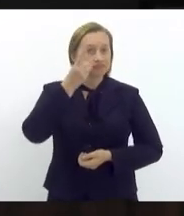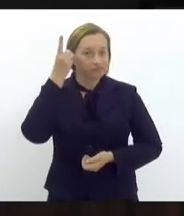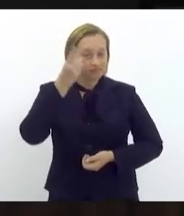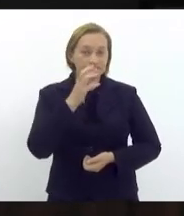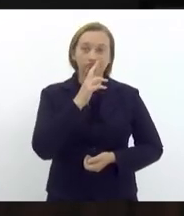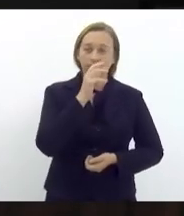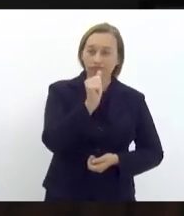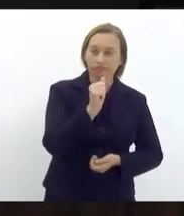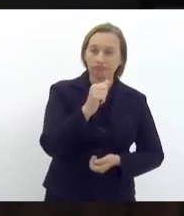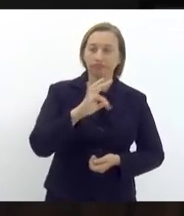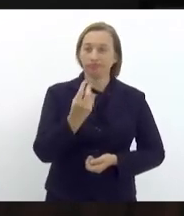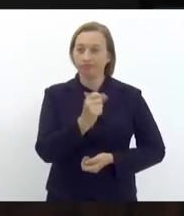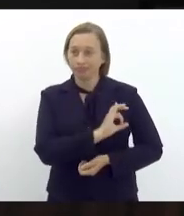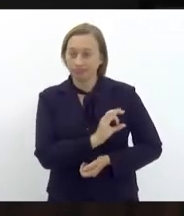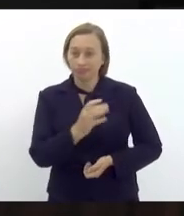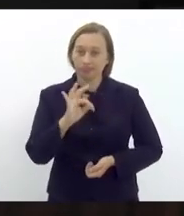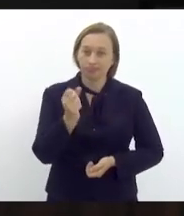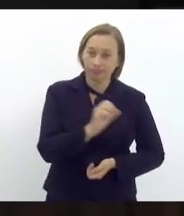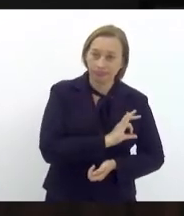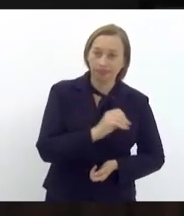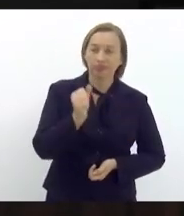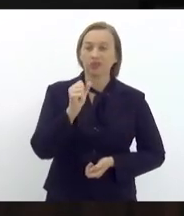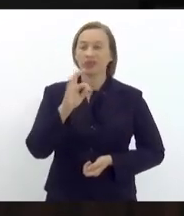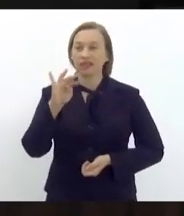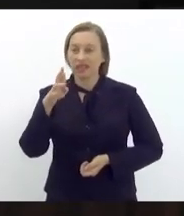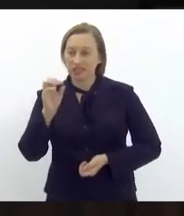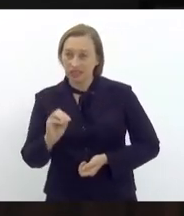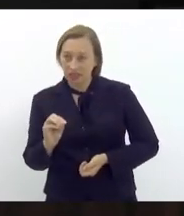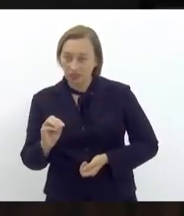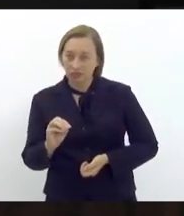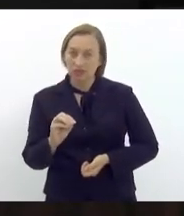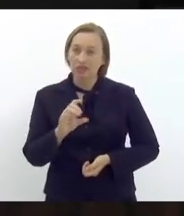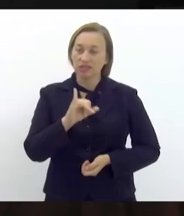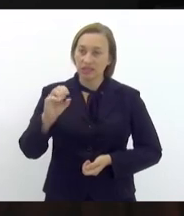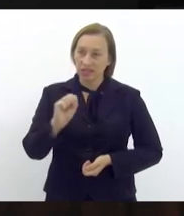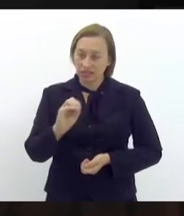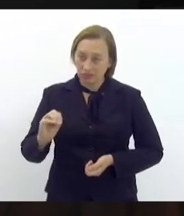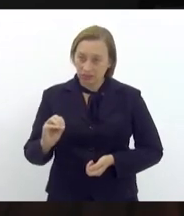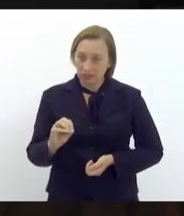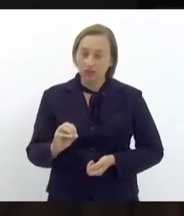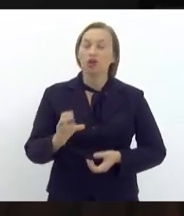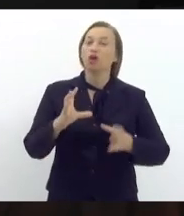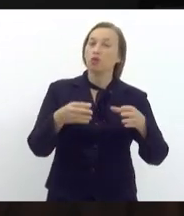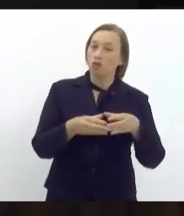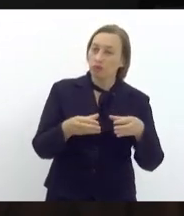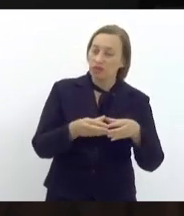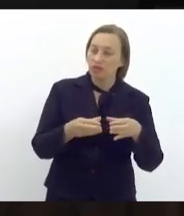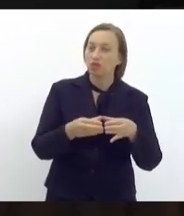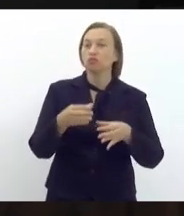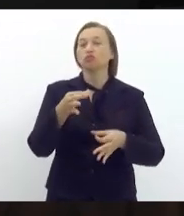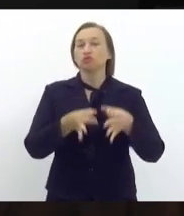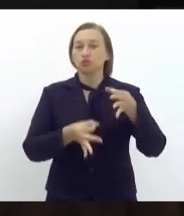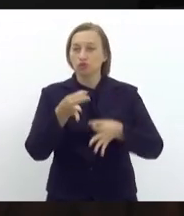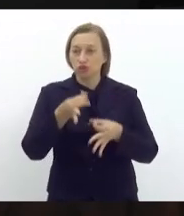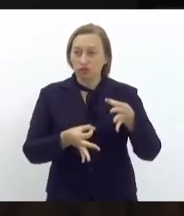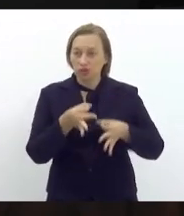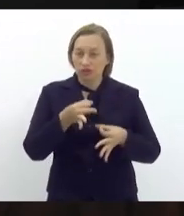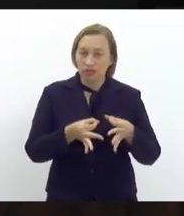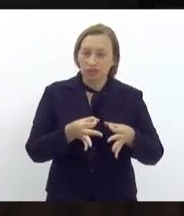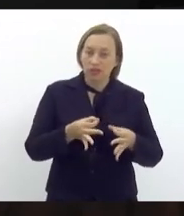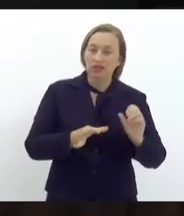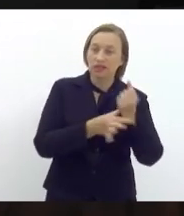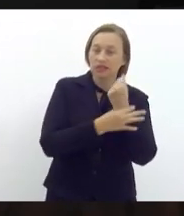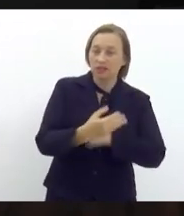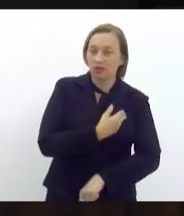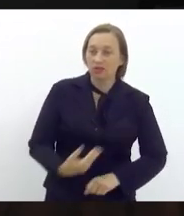Rodrigo Amorim Marta Rocha Marta Rocha e Andrezinho Siciliano pendendo de pareceres das comissões constituição e justiça de segurança